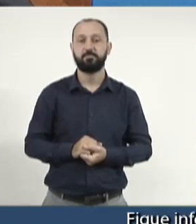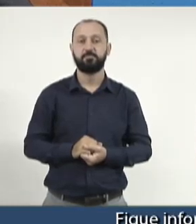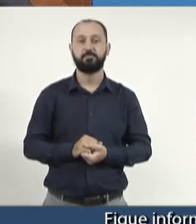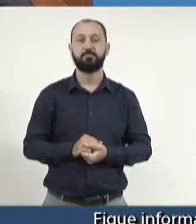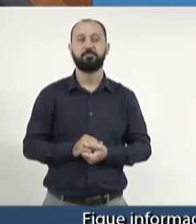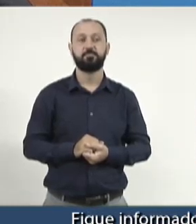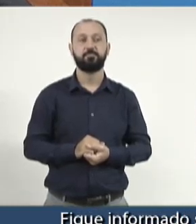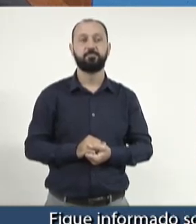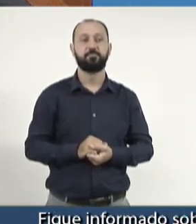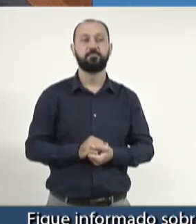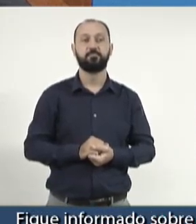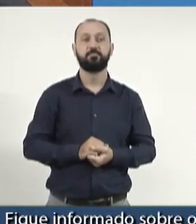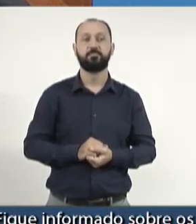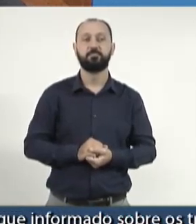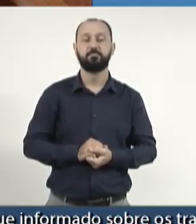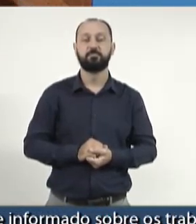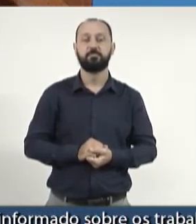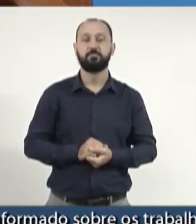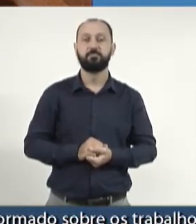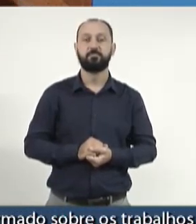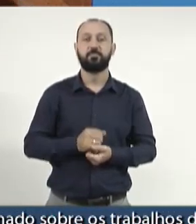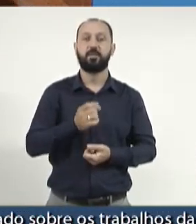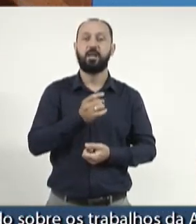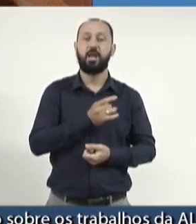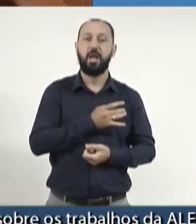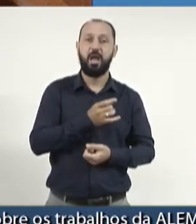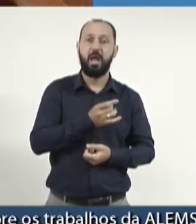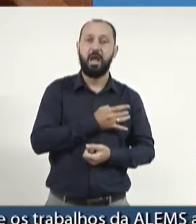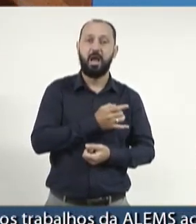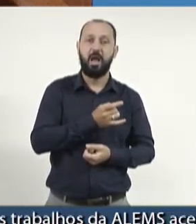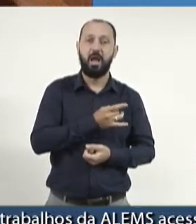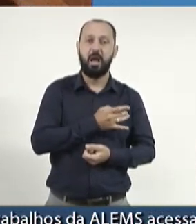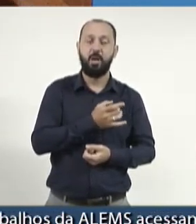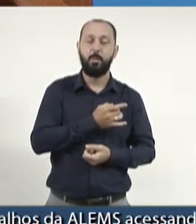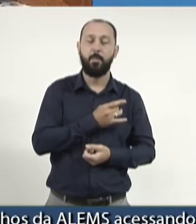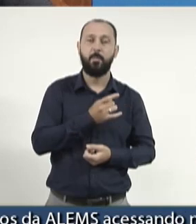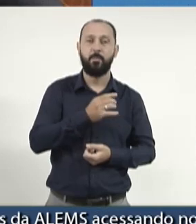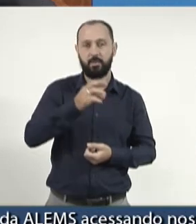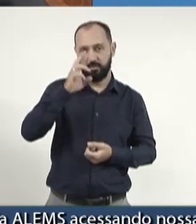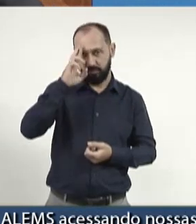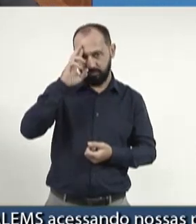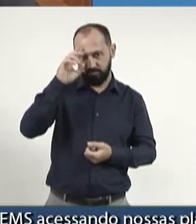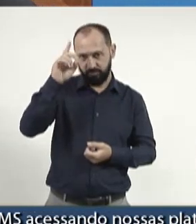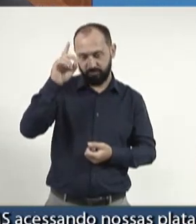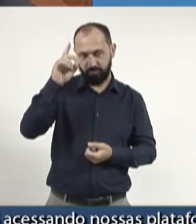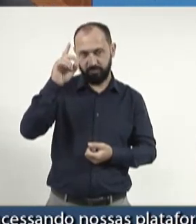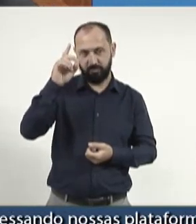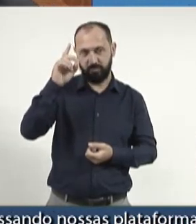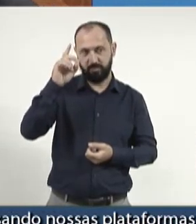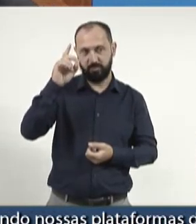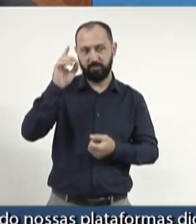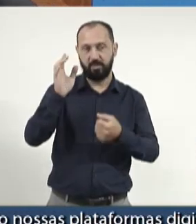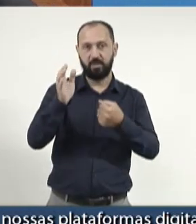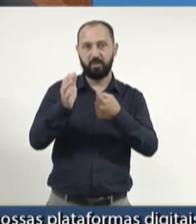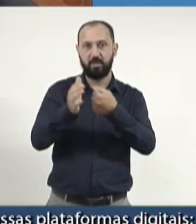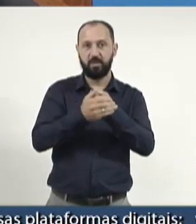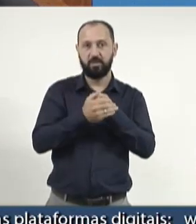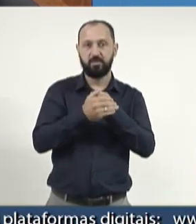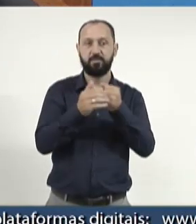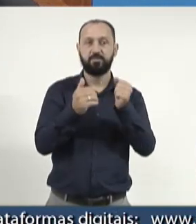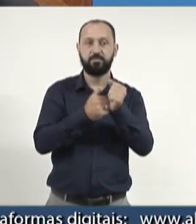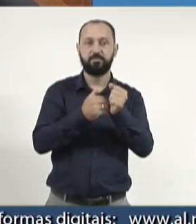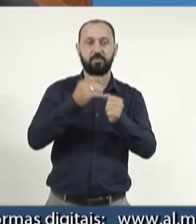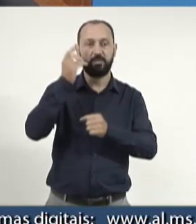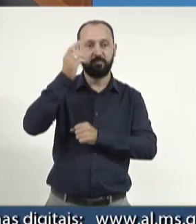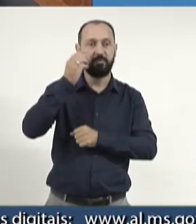É assombrosa a preocupação da diretoria em esconder, deputada